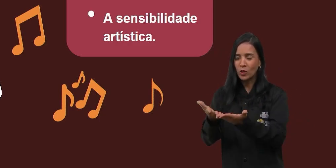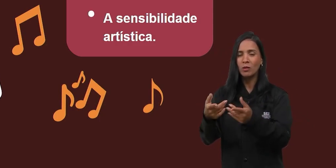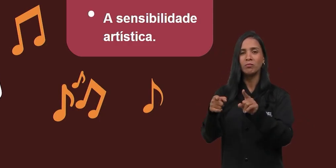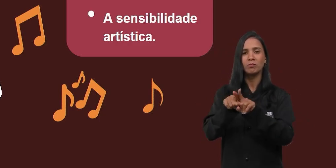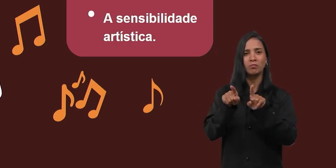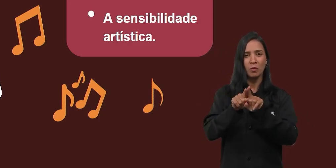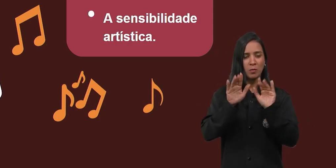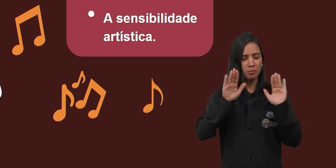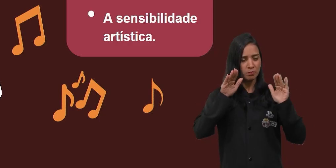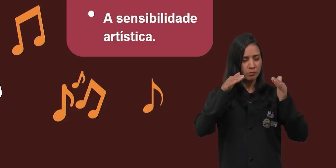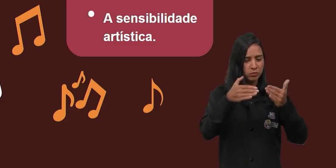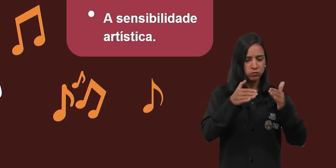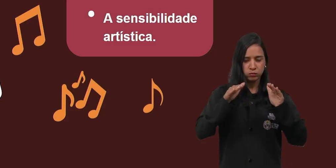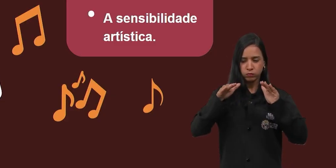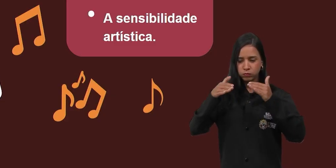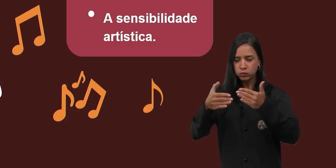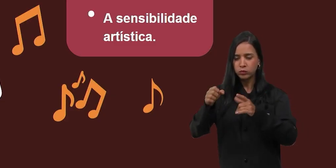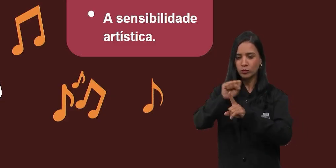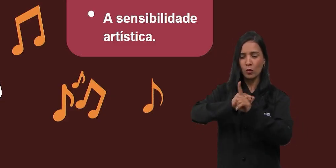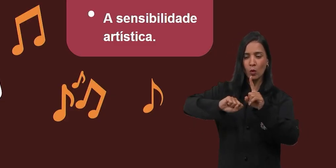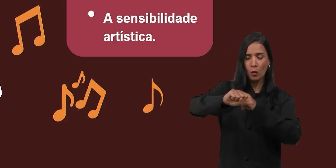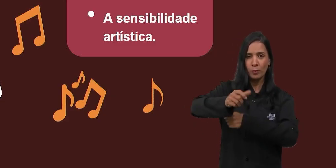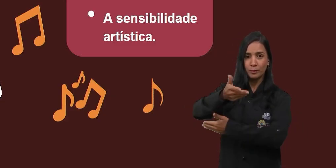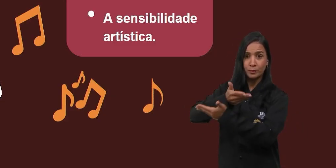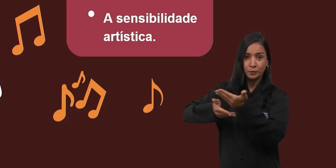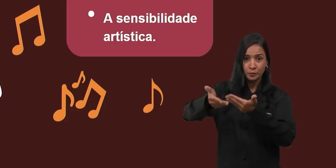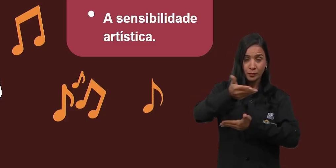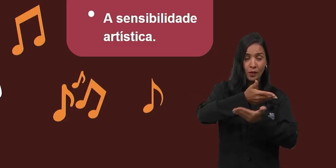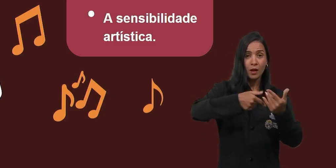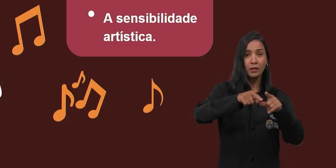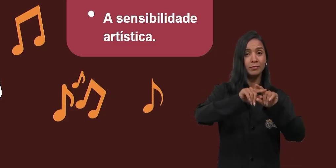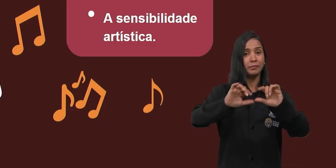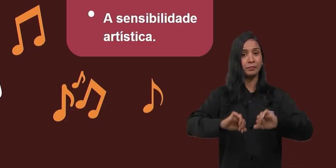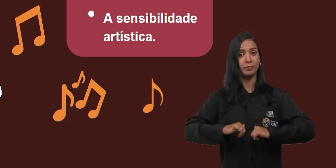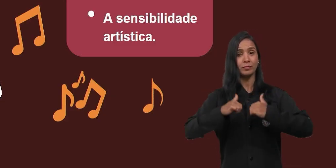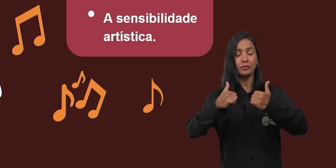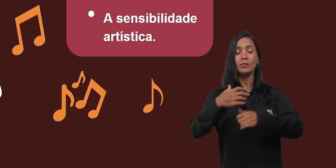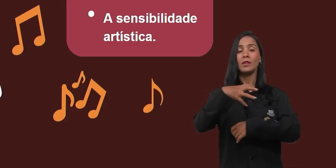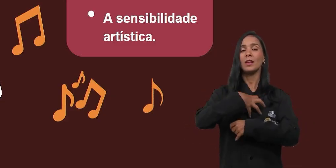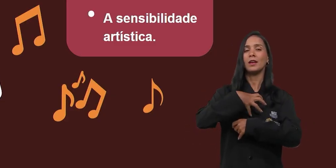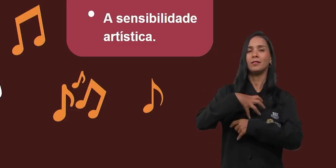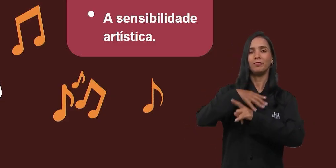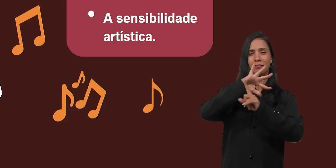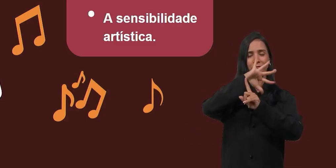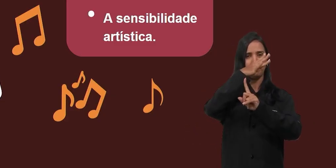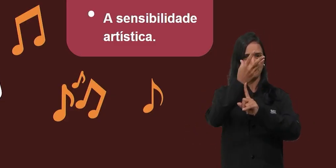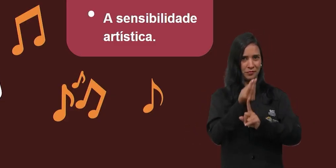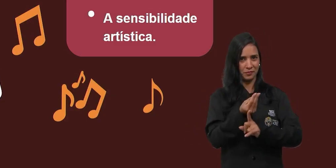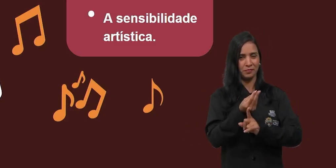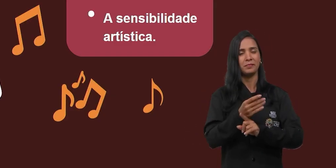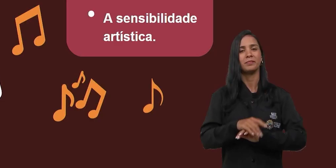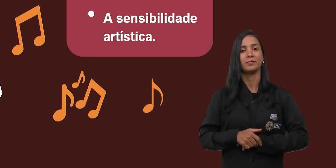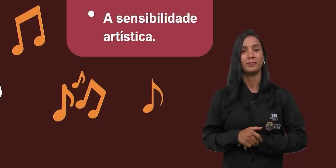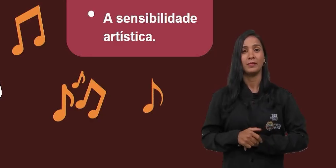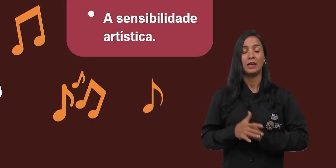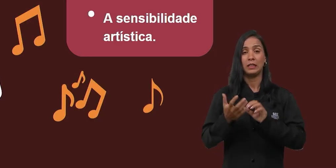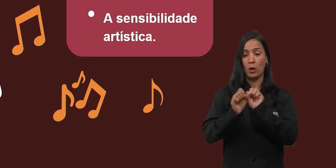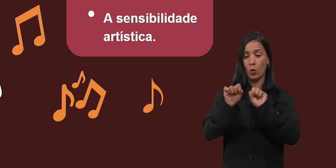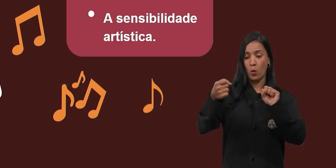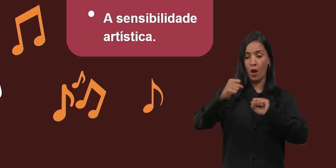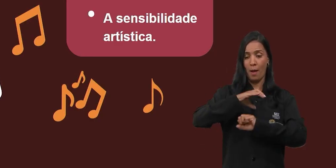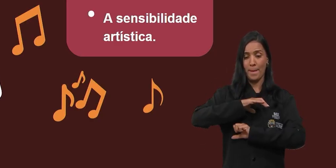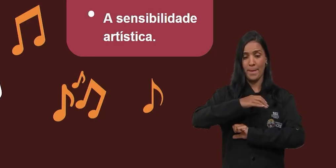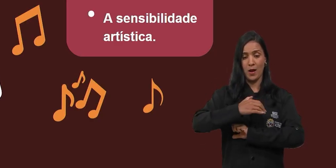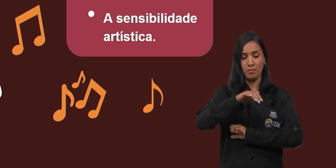concentração, a socialização, a autoestima e a sensibilidade artísticas. Nas grandes cidades,